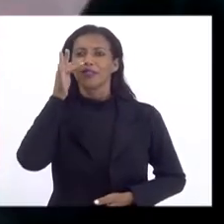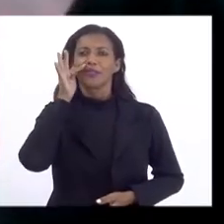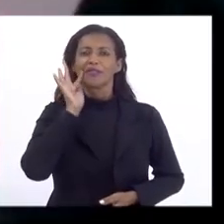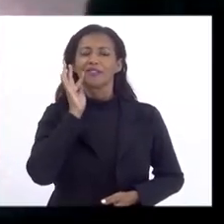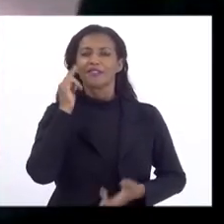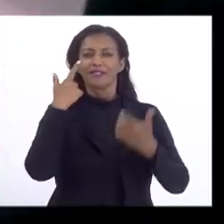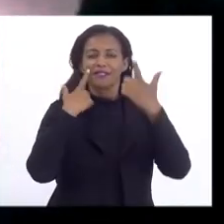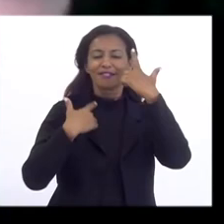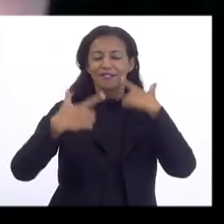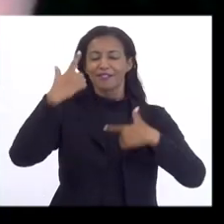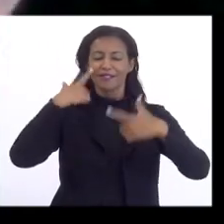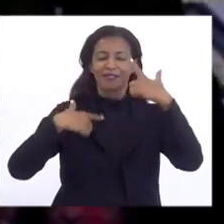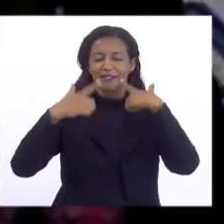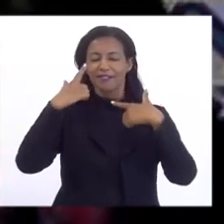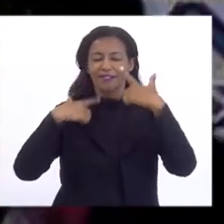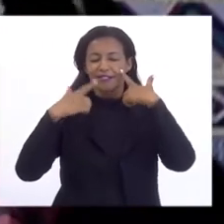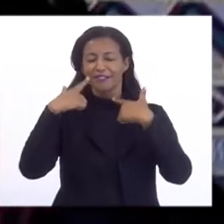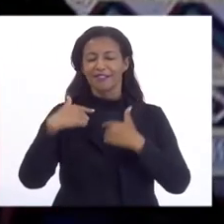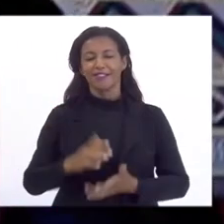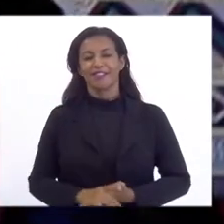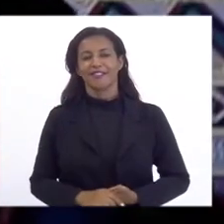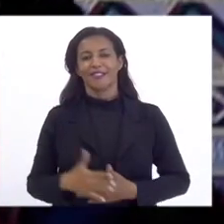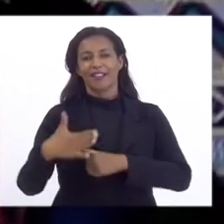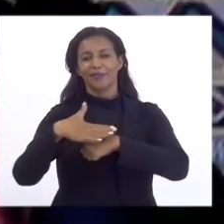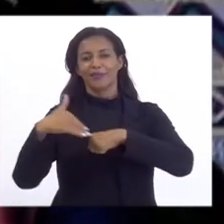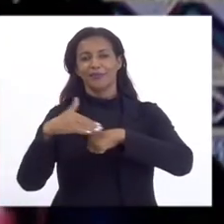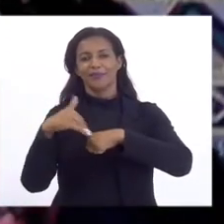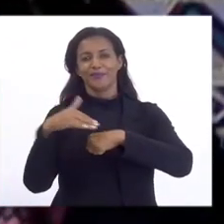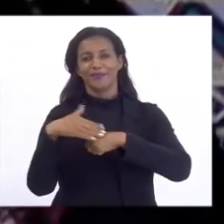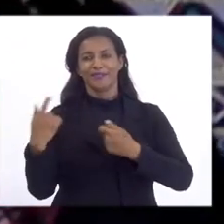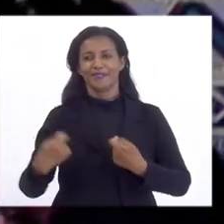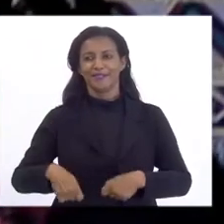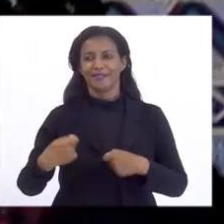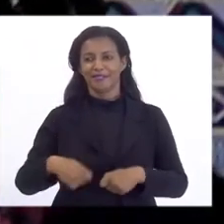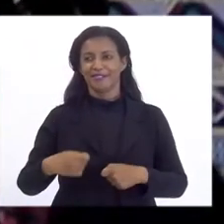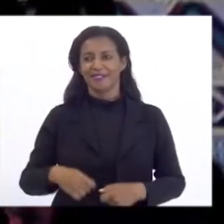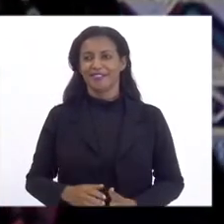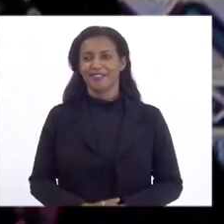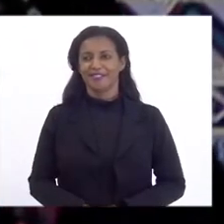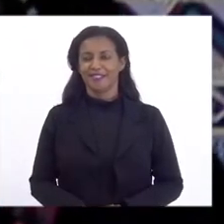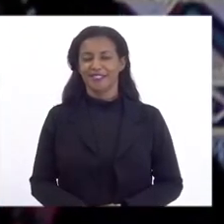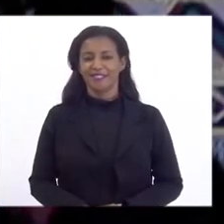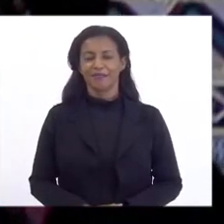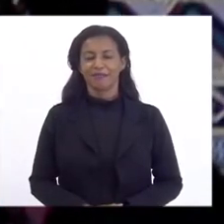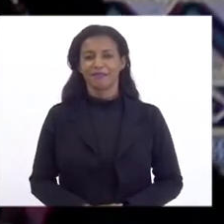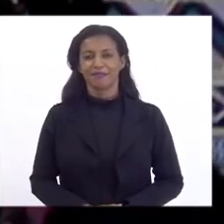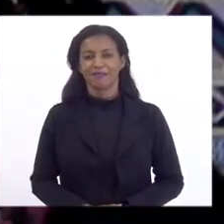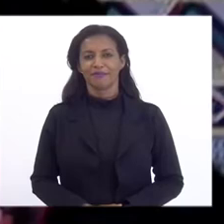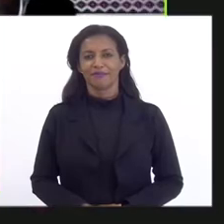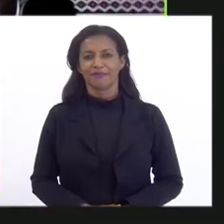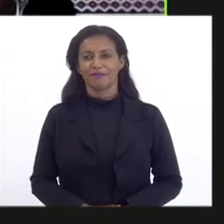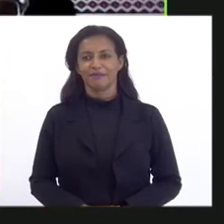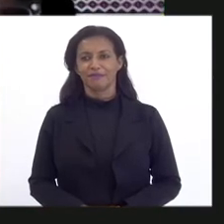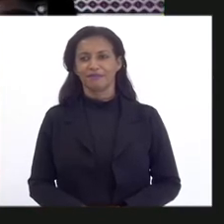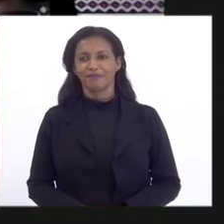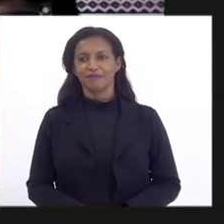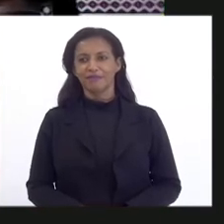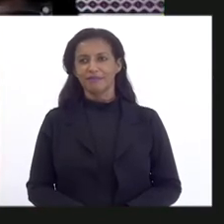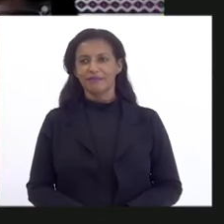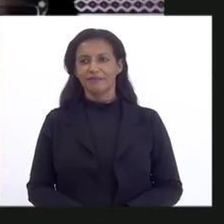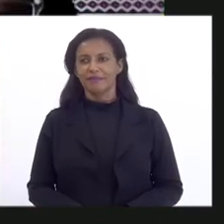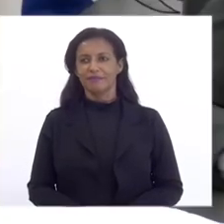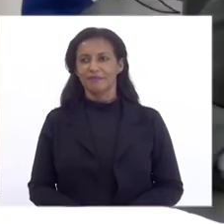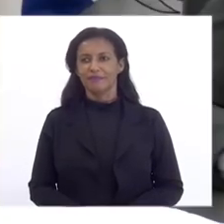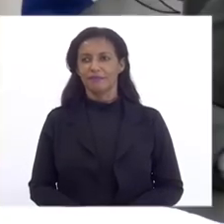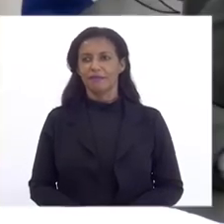chorar muito, mas tem que dar um colinho para ele. Não, pode deixar. É o seguinte,